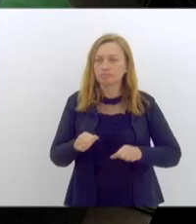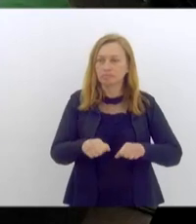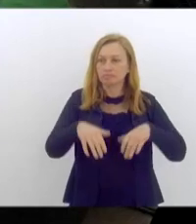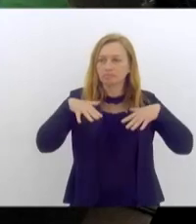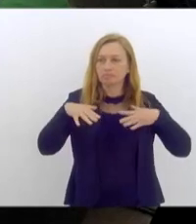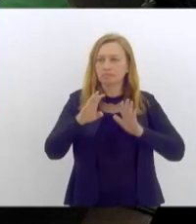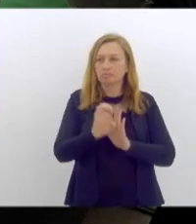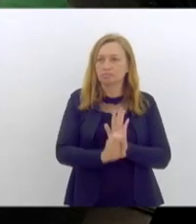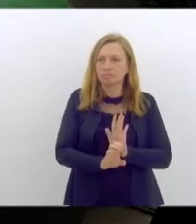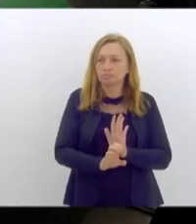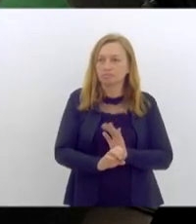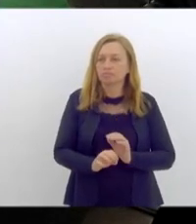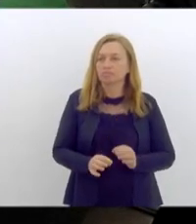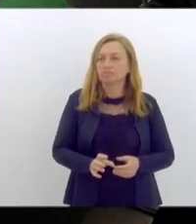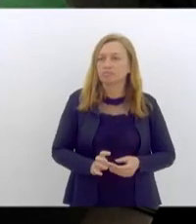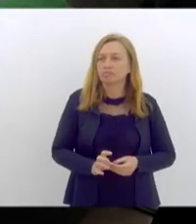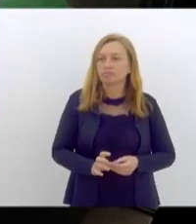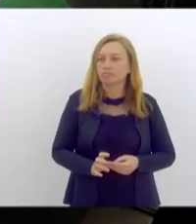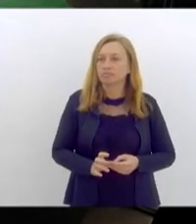aqui hoje